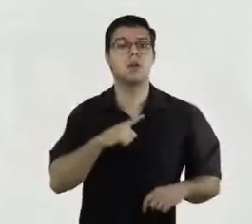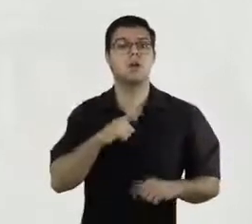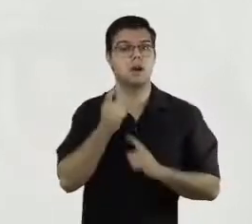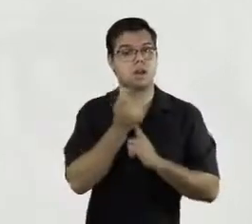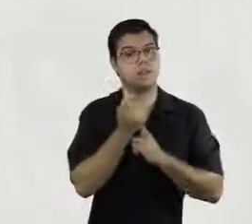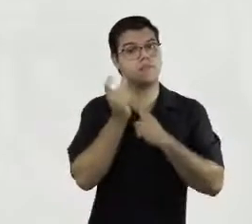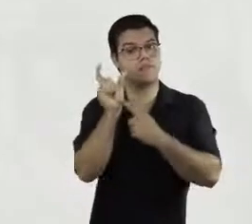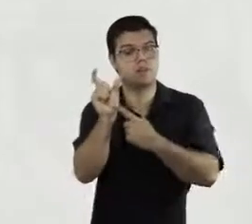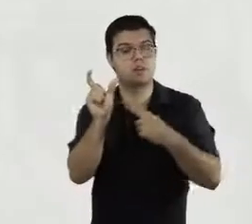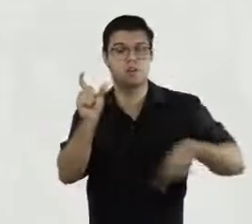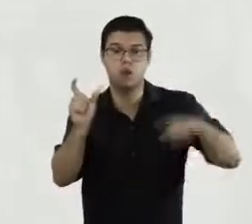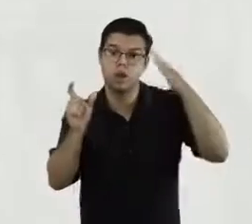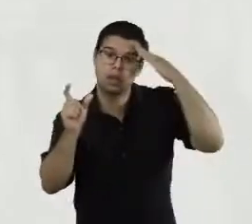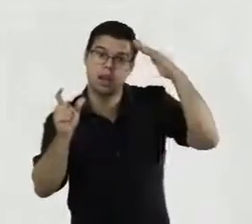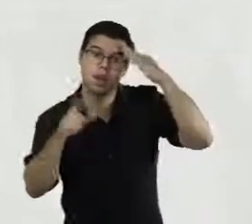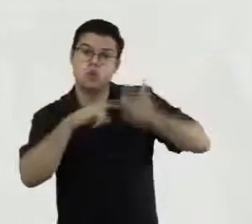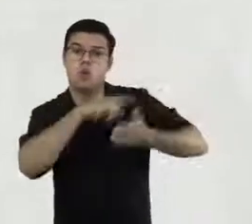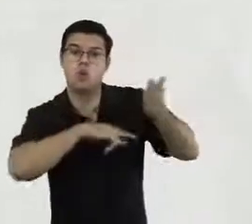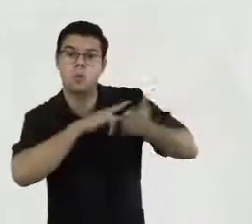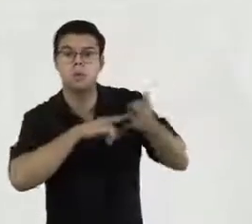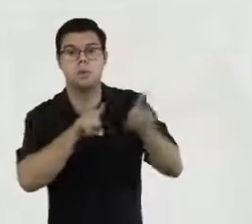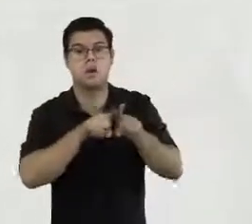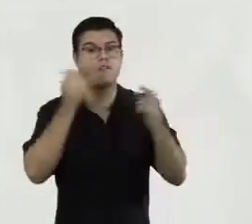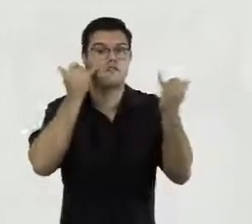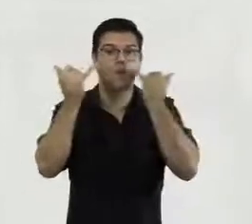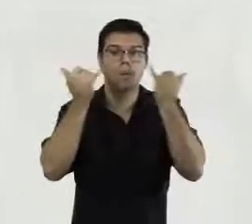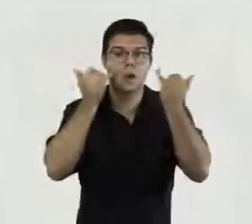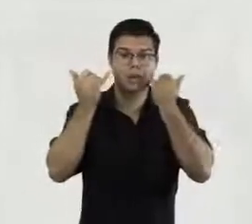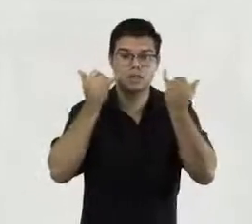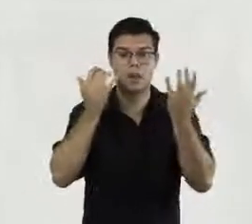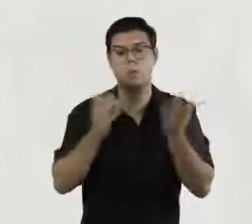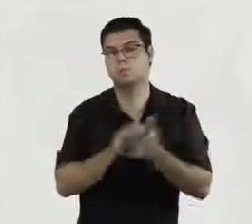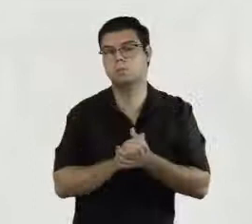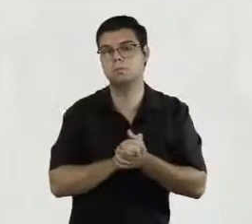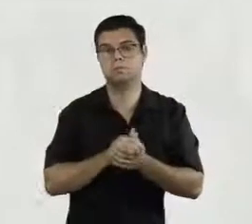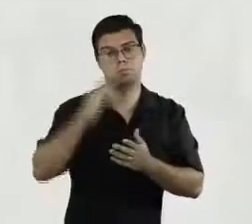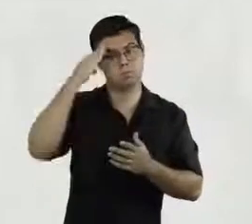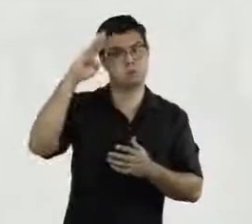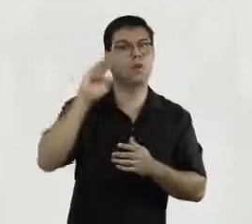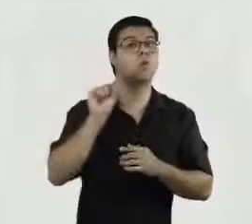do que se pode entender por documento ou informação, principalmente quando a